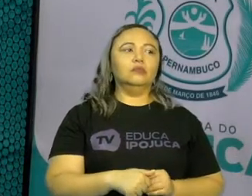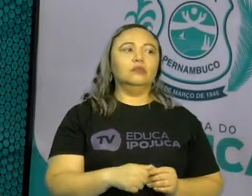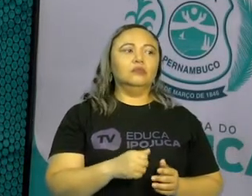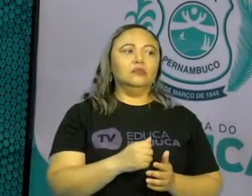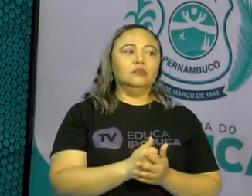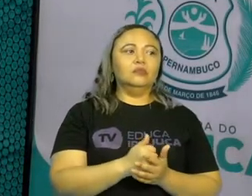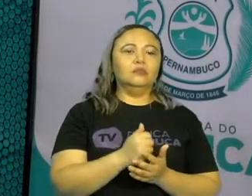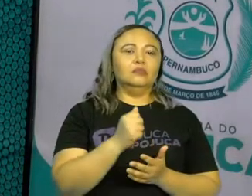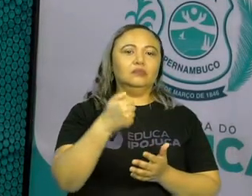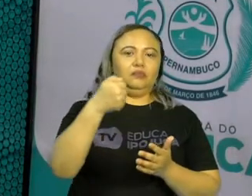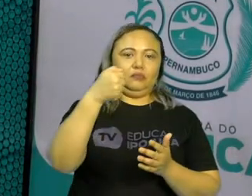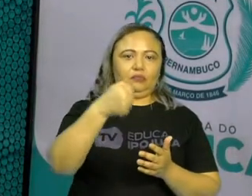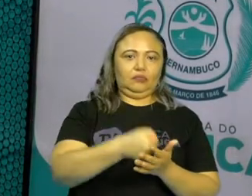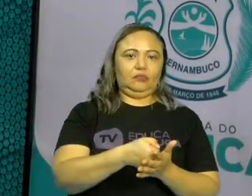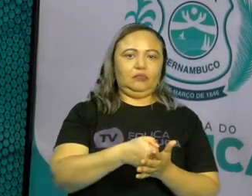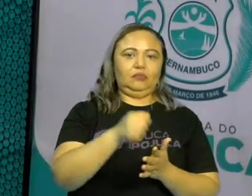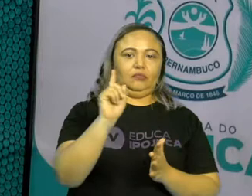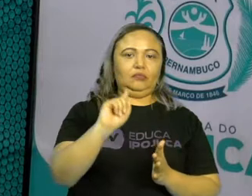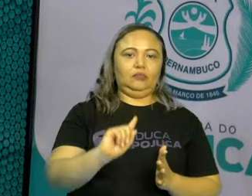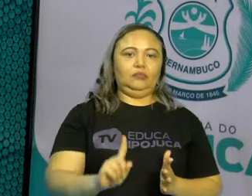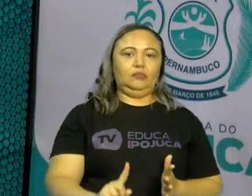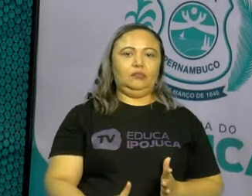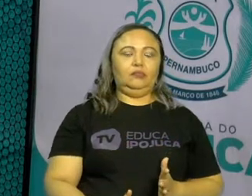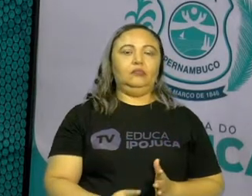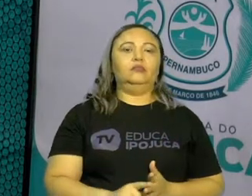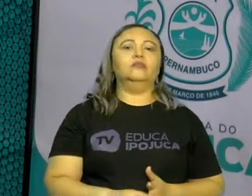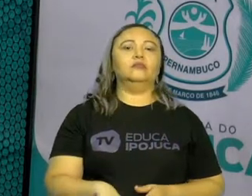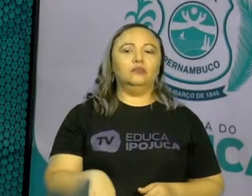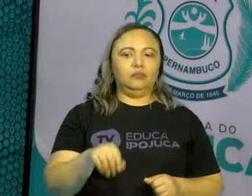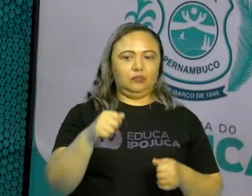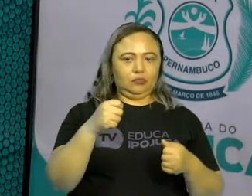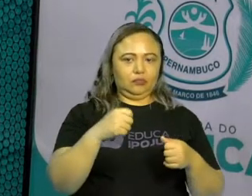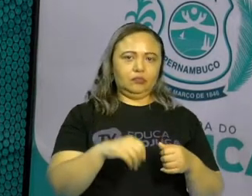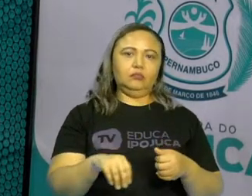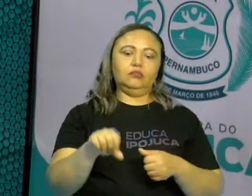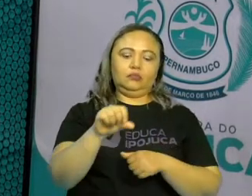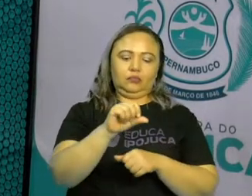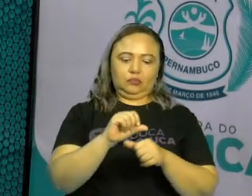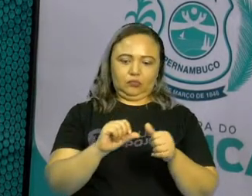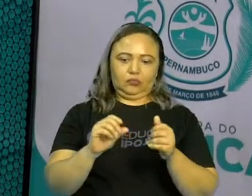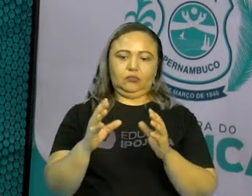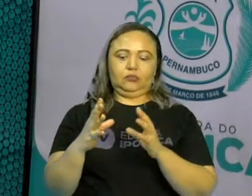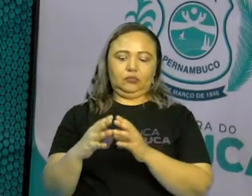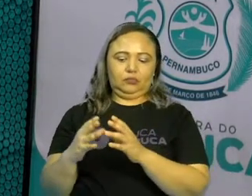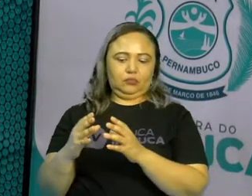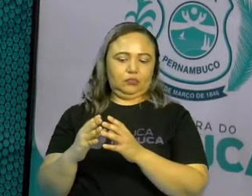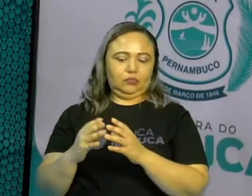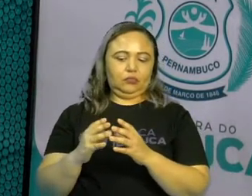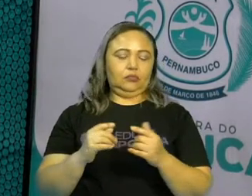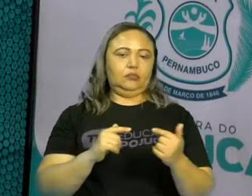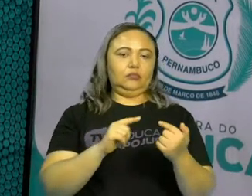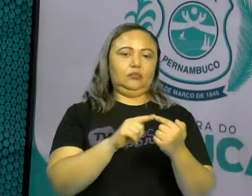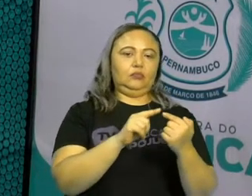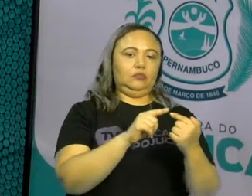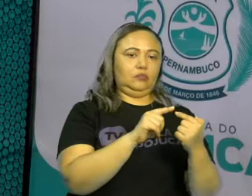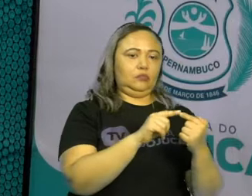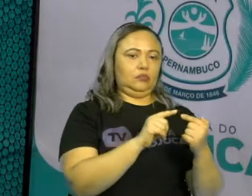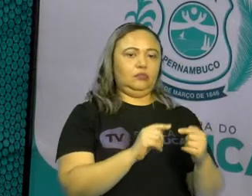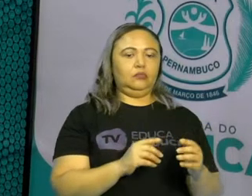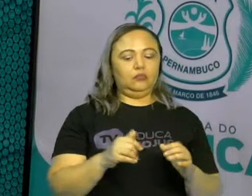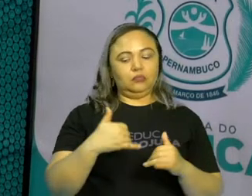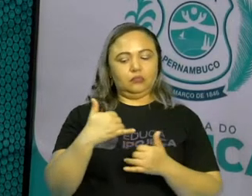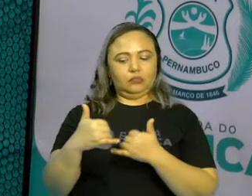regras fixas, exatas, precisas. Elas vão sendo adequadas de acordo